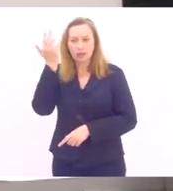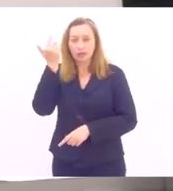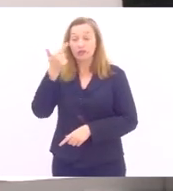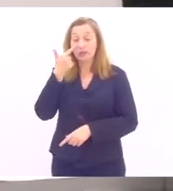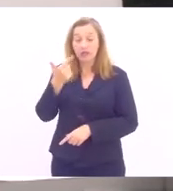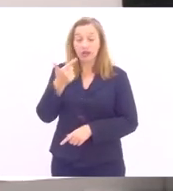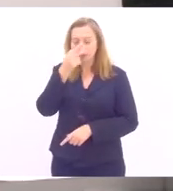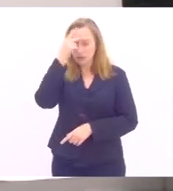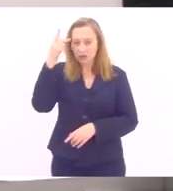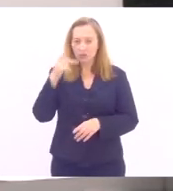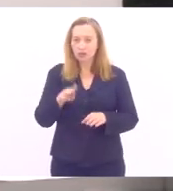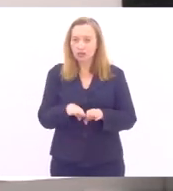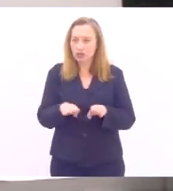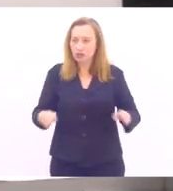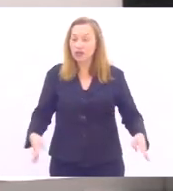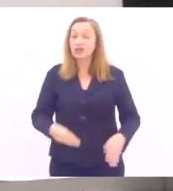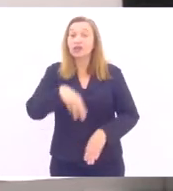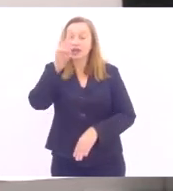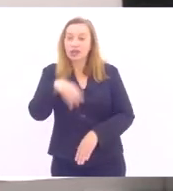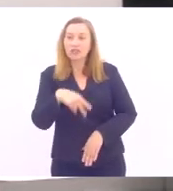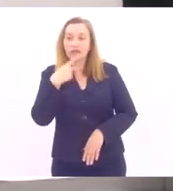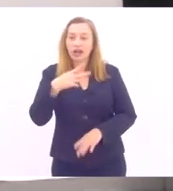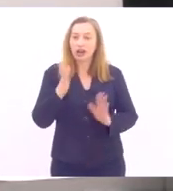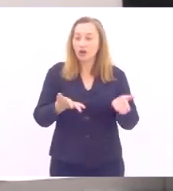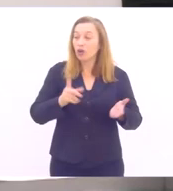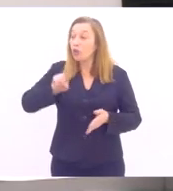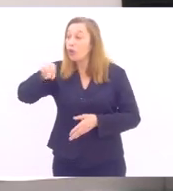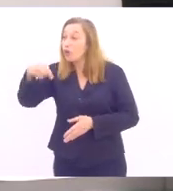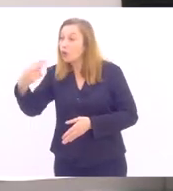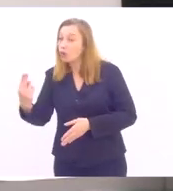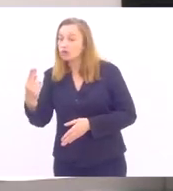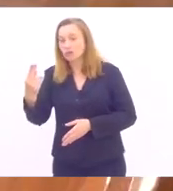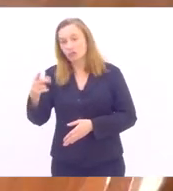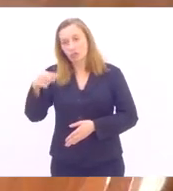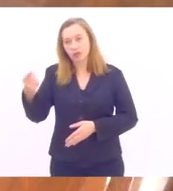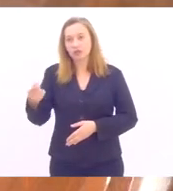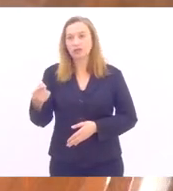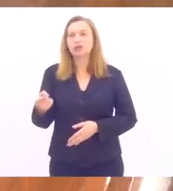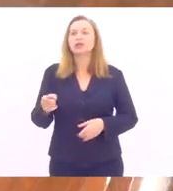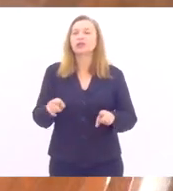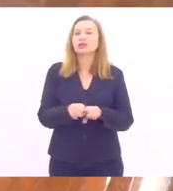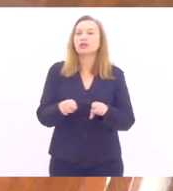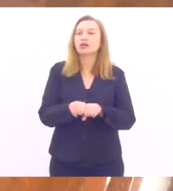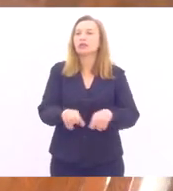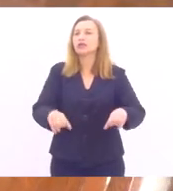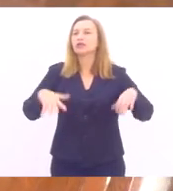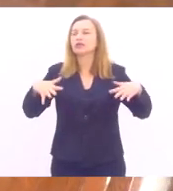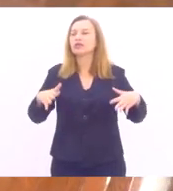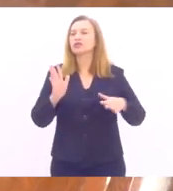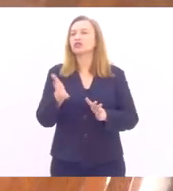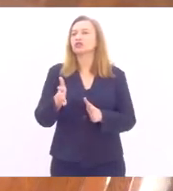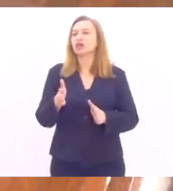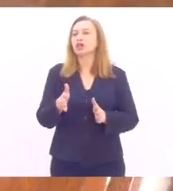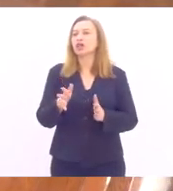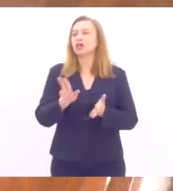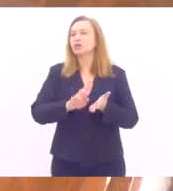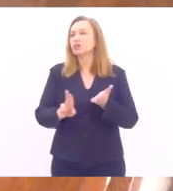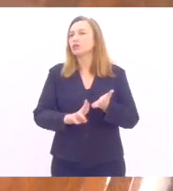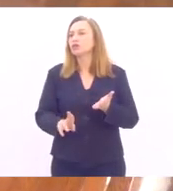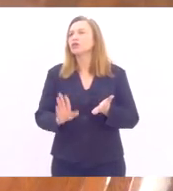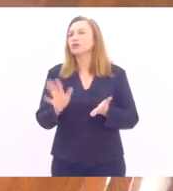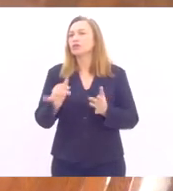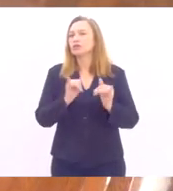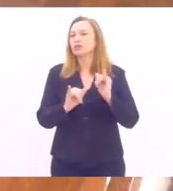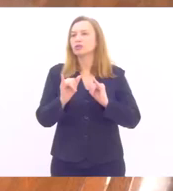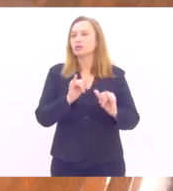da mesa quem quer falar agora ou mais tarde, e do plenário, além das 2 inscrições já anunciadas, do Osório e do